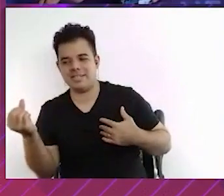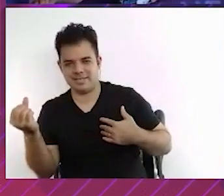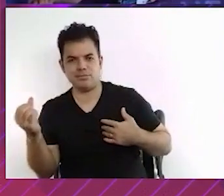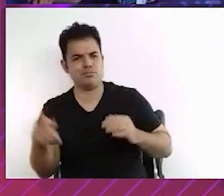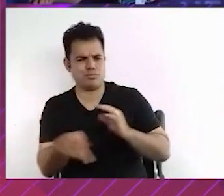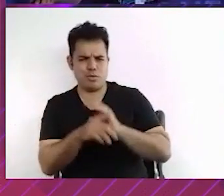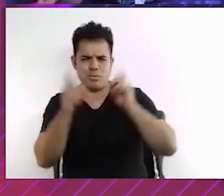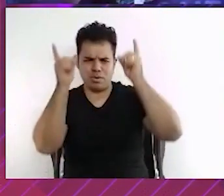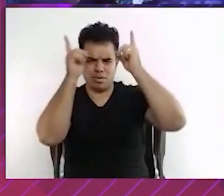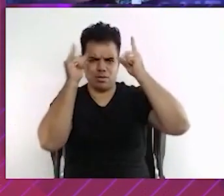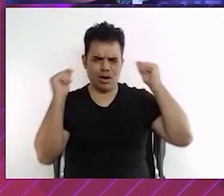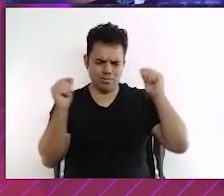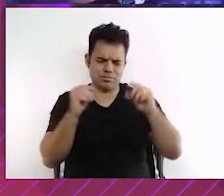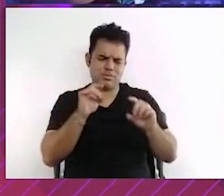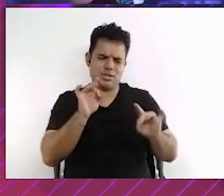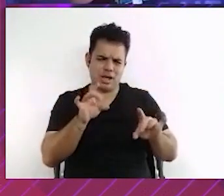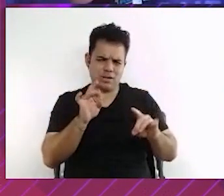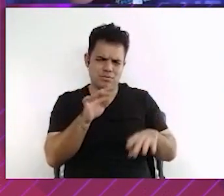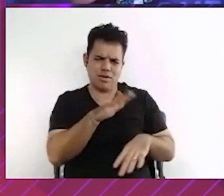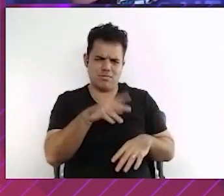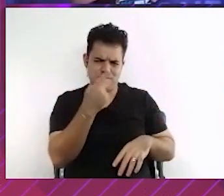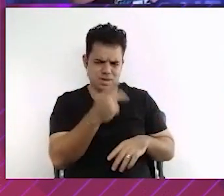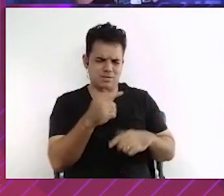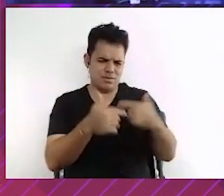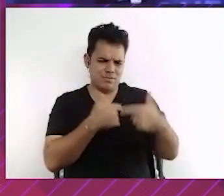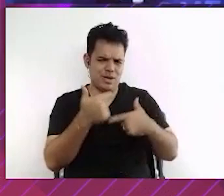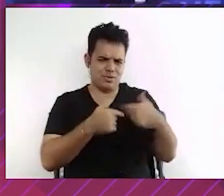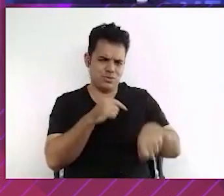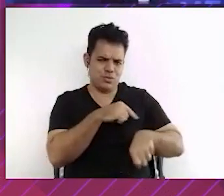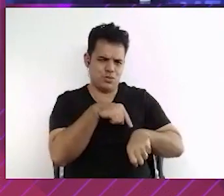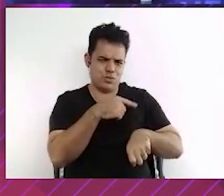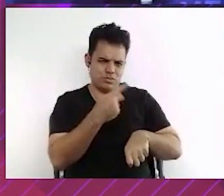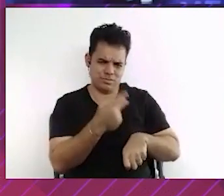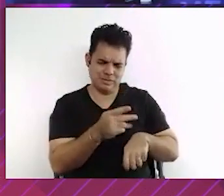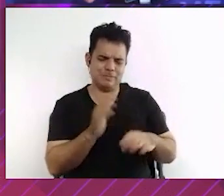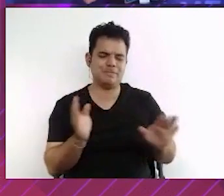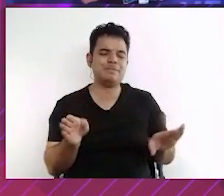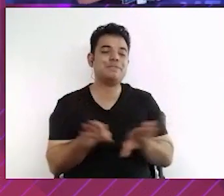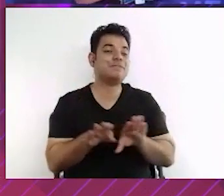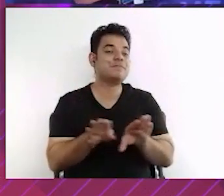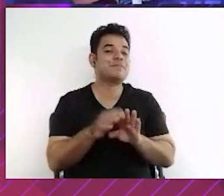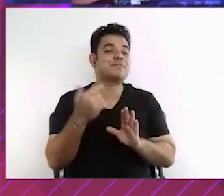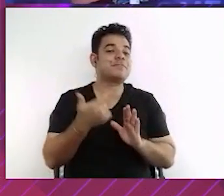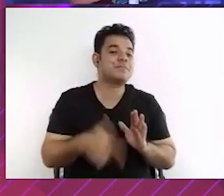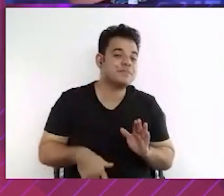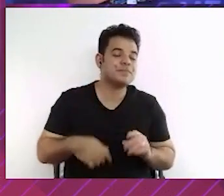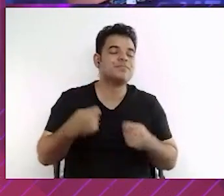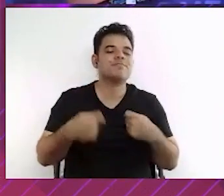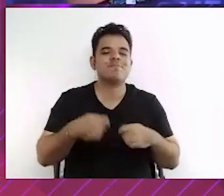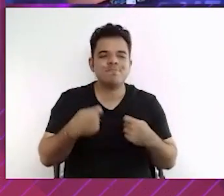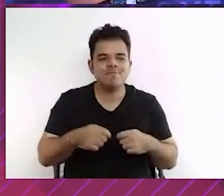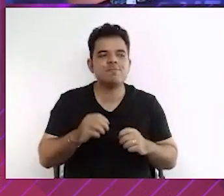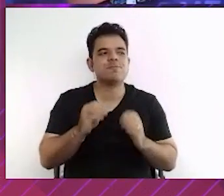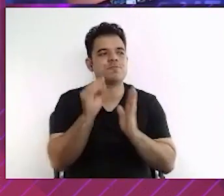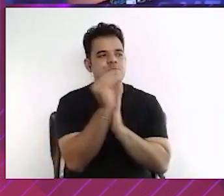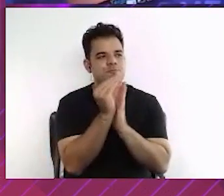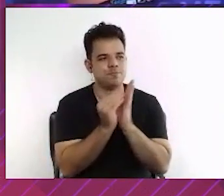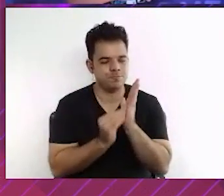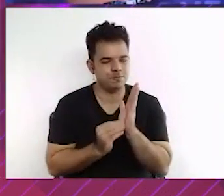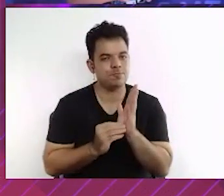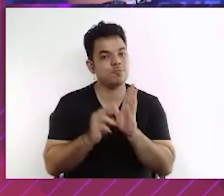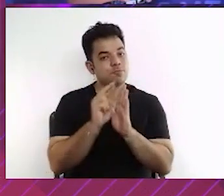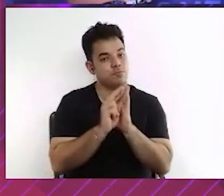Além disso, a gente precisa formular algumas políticas que o